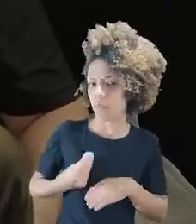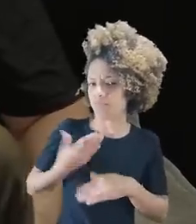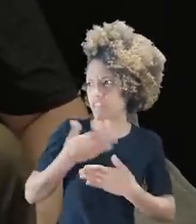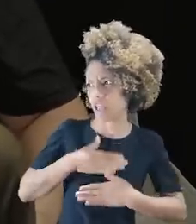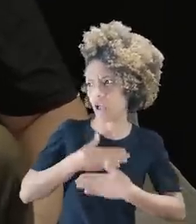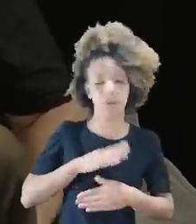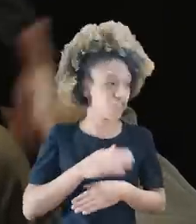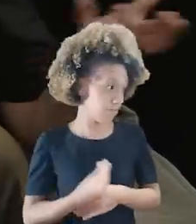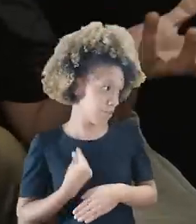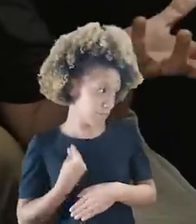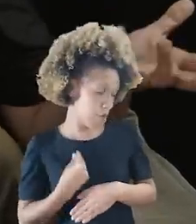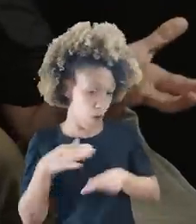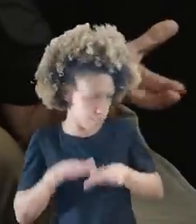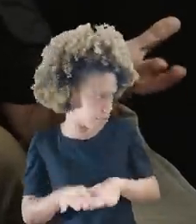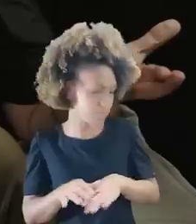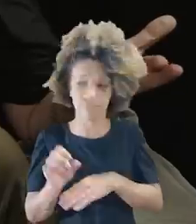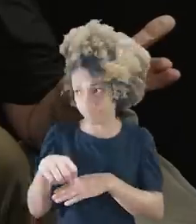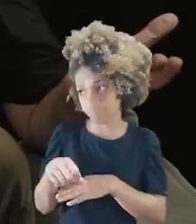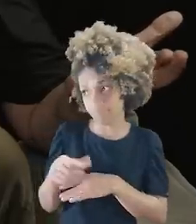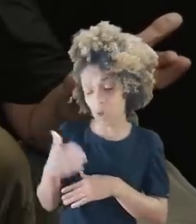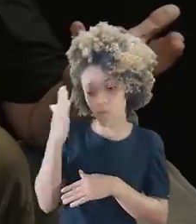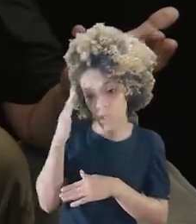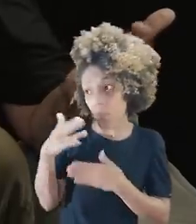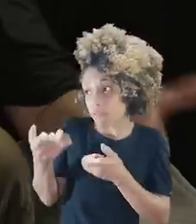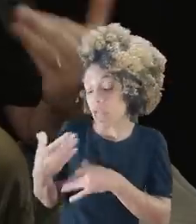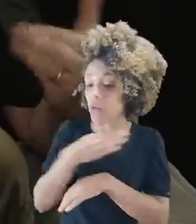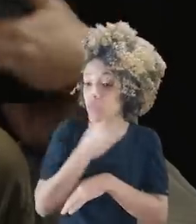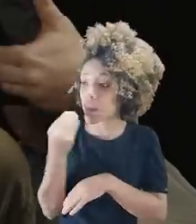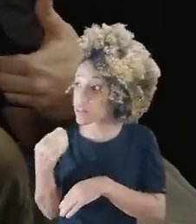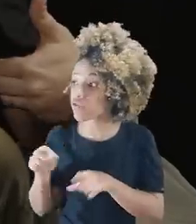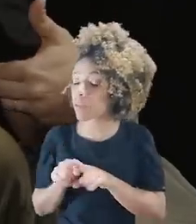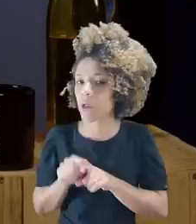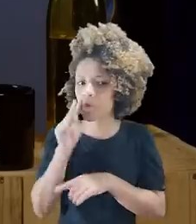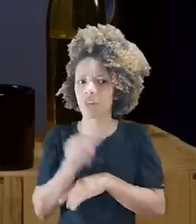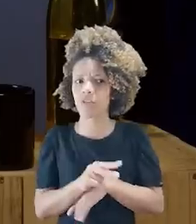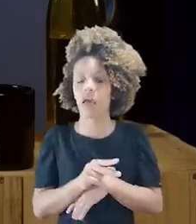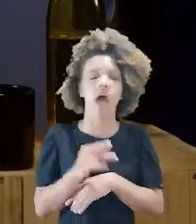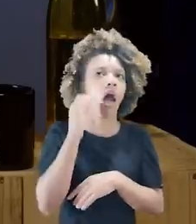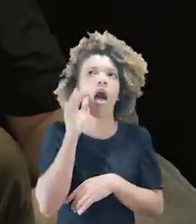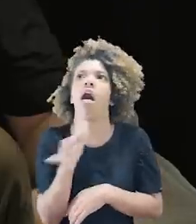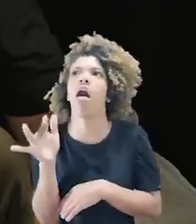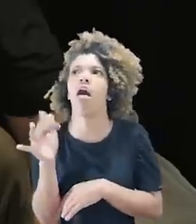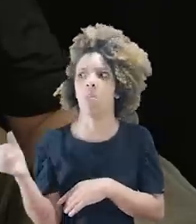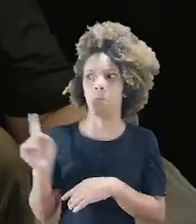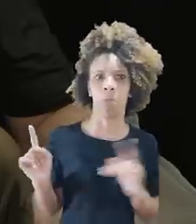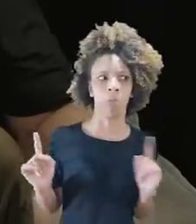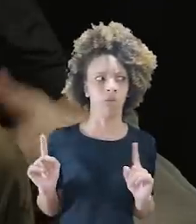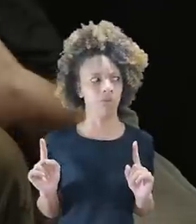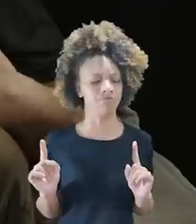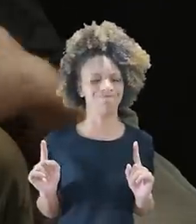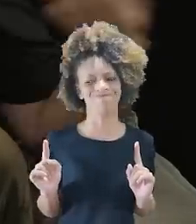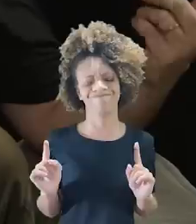porque ele mais preocupado não médico pelo amor de Deus mas a gente virando ator de tudo ator de tudo é verdade tá ligado a gente